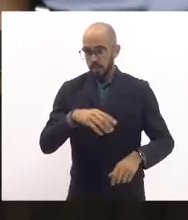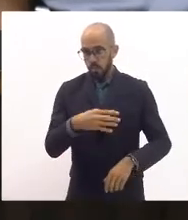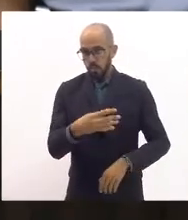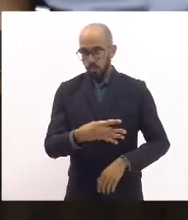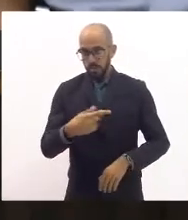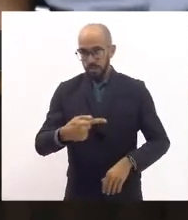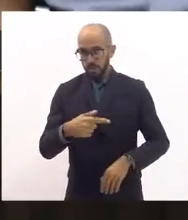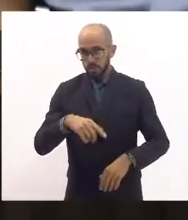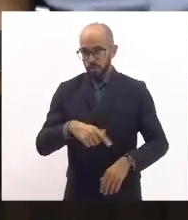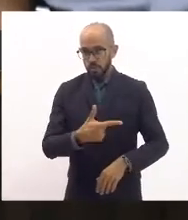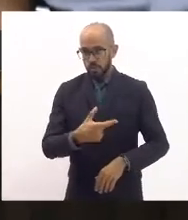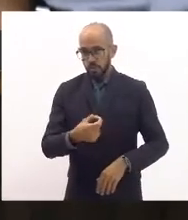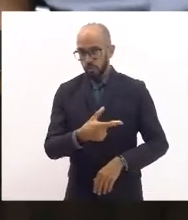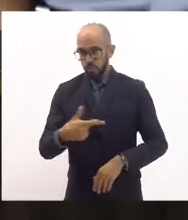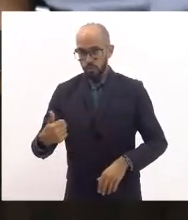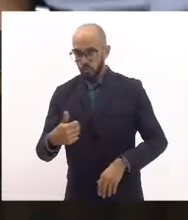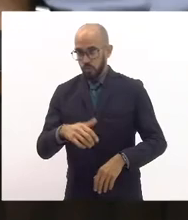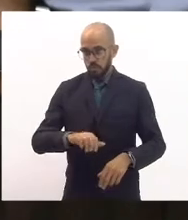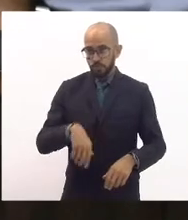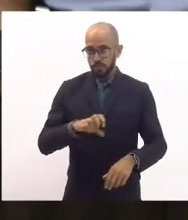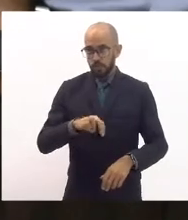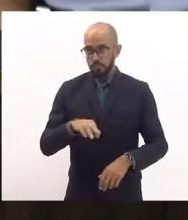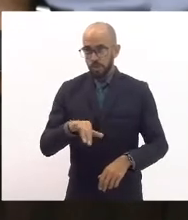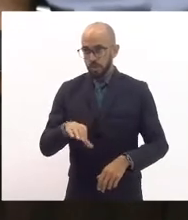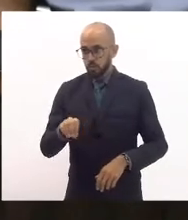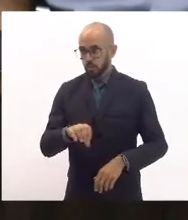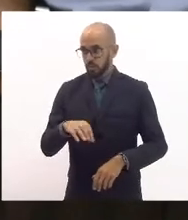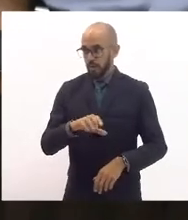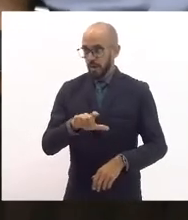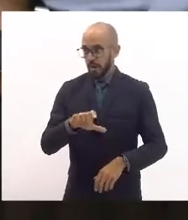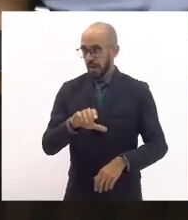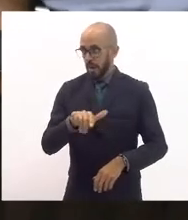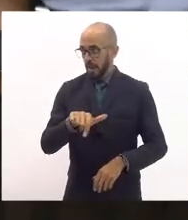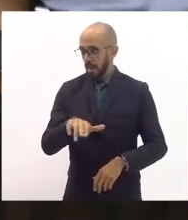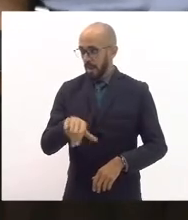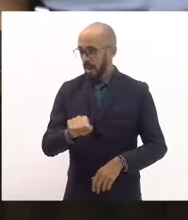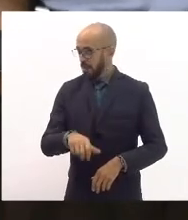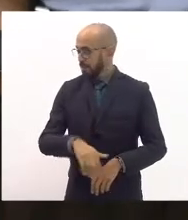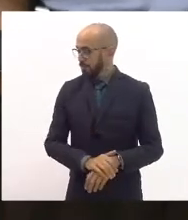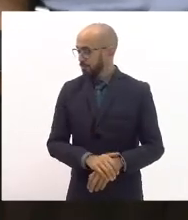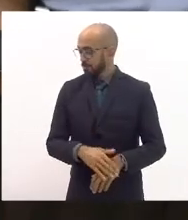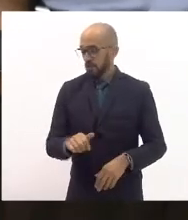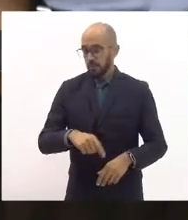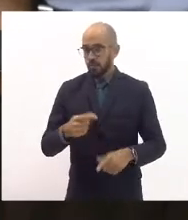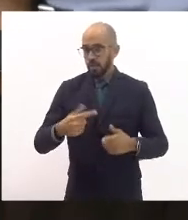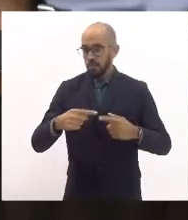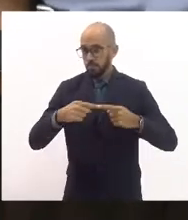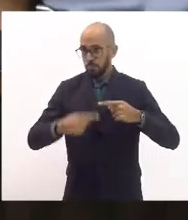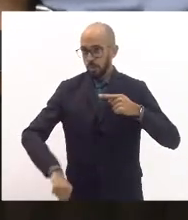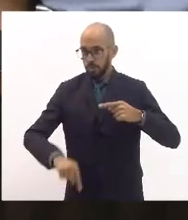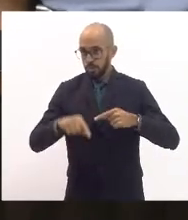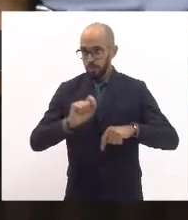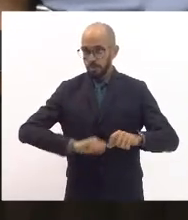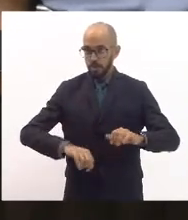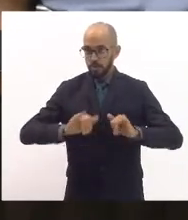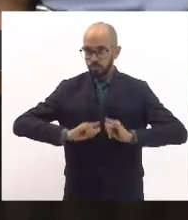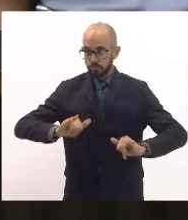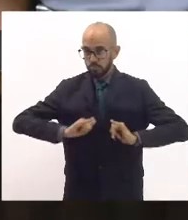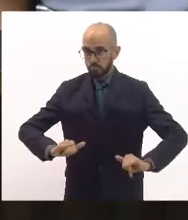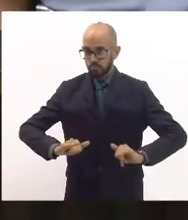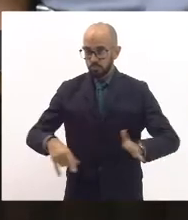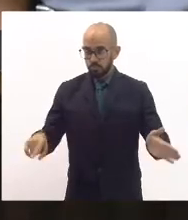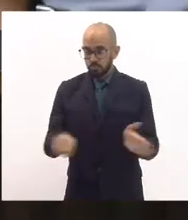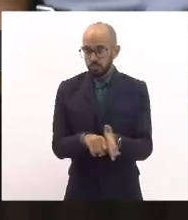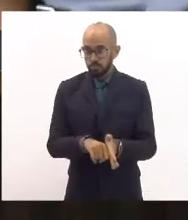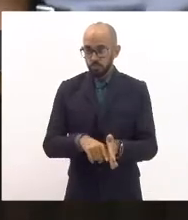de autoria do deputado Márcio canela em é que fica vedada a inclusão de dados negativos ou